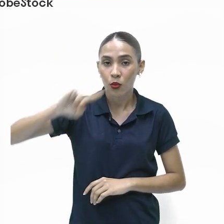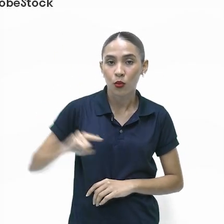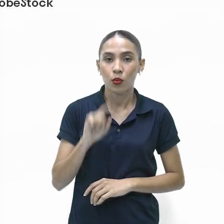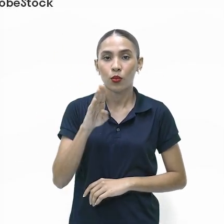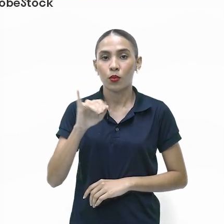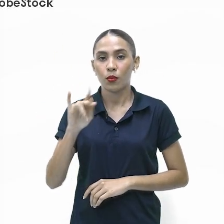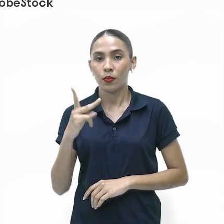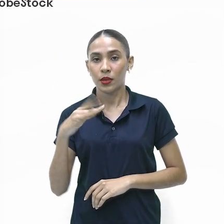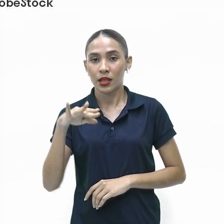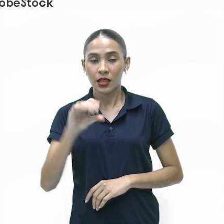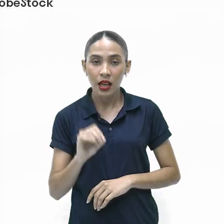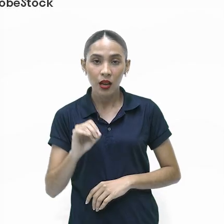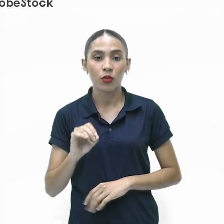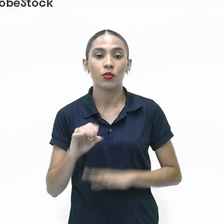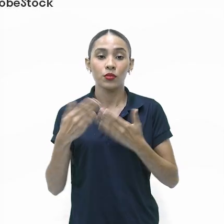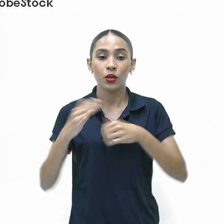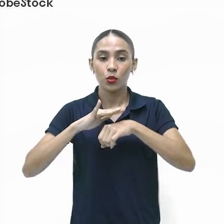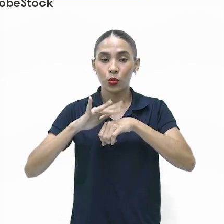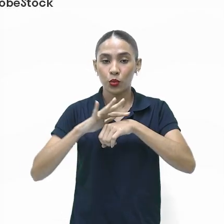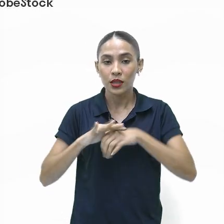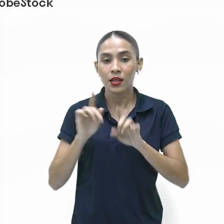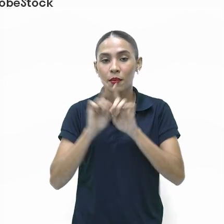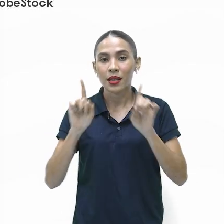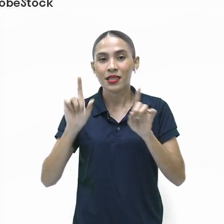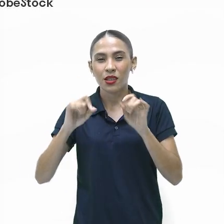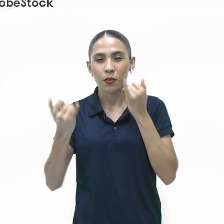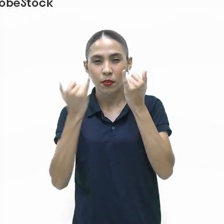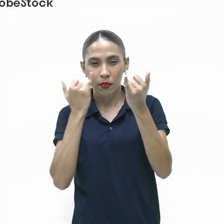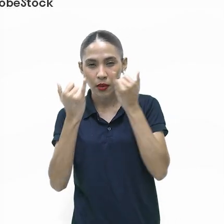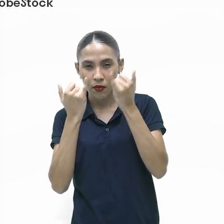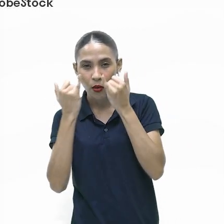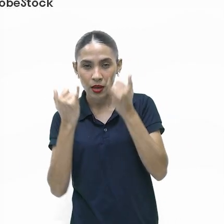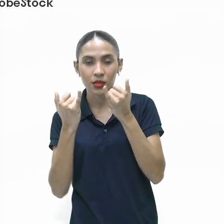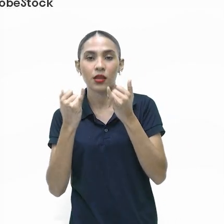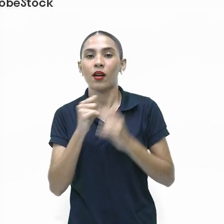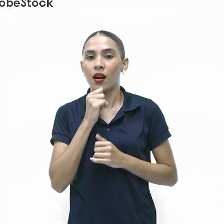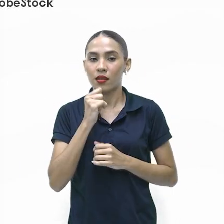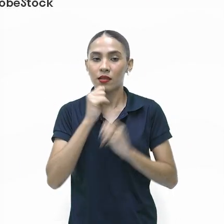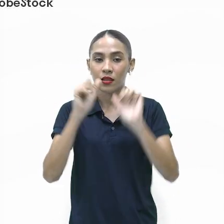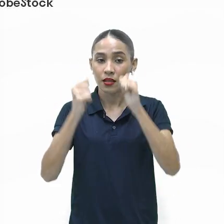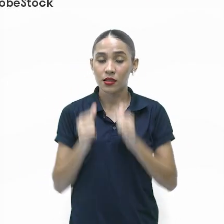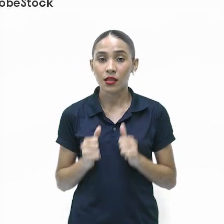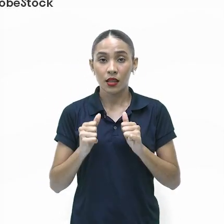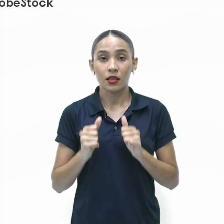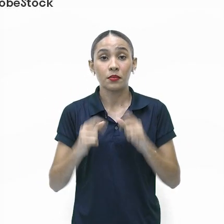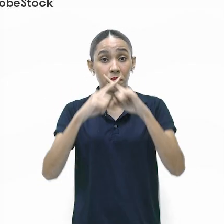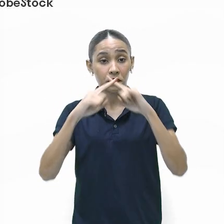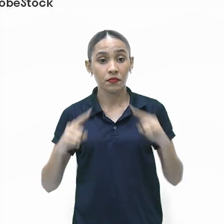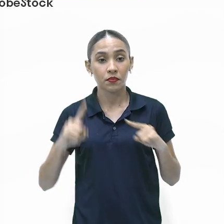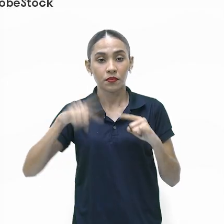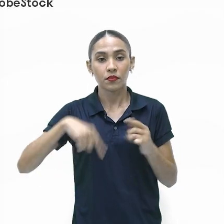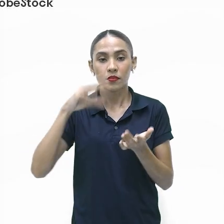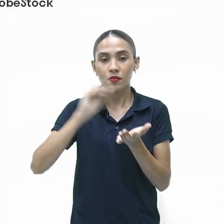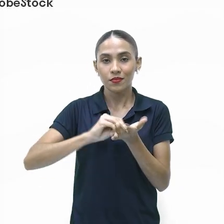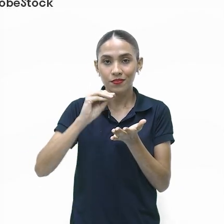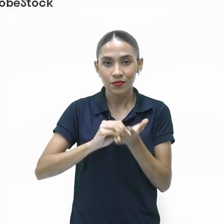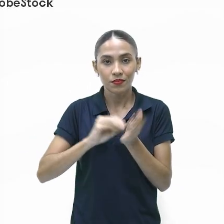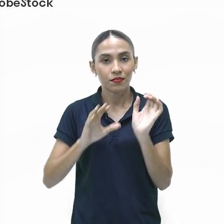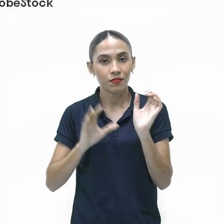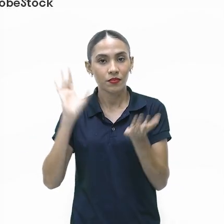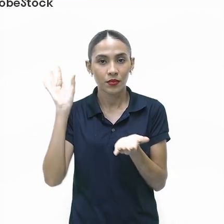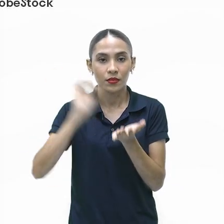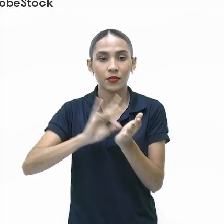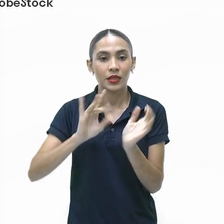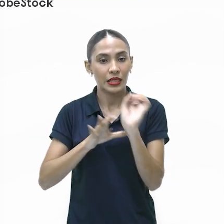de 1,5 milhão de casos, né, mas isso aí é um dado de subnotificação, e os desafios são a ausência de